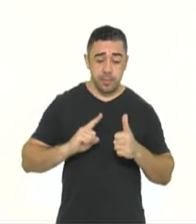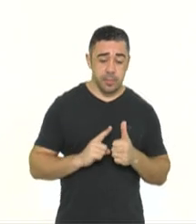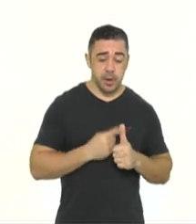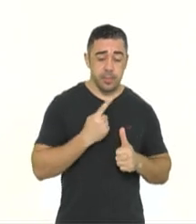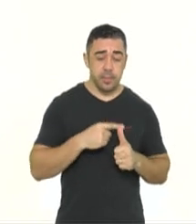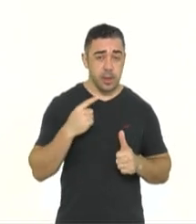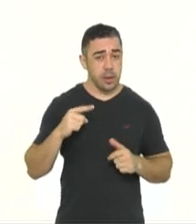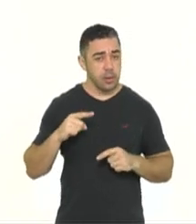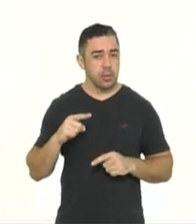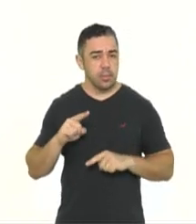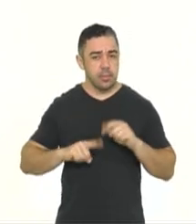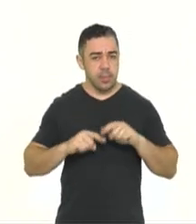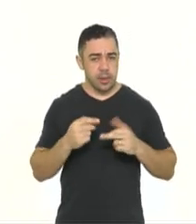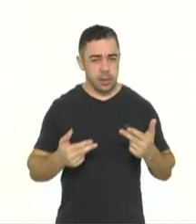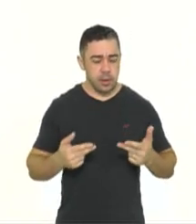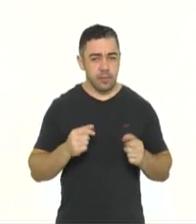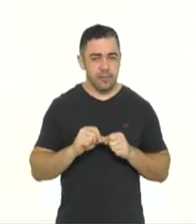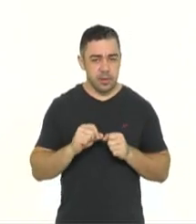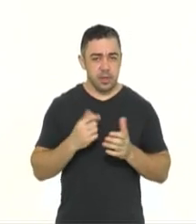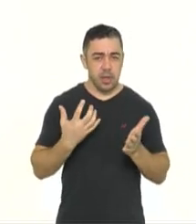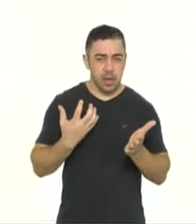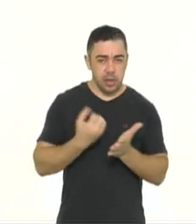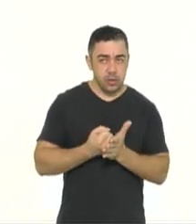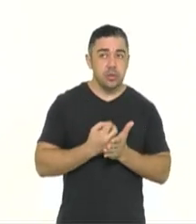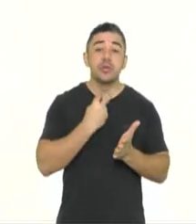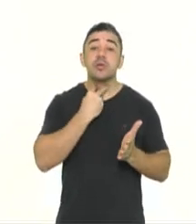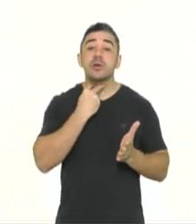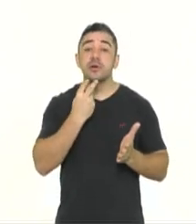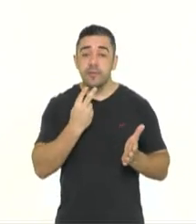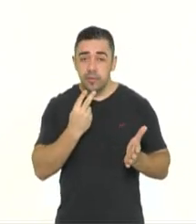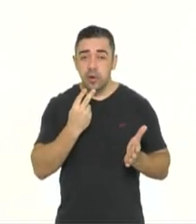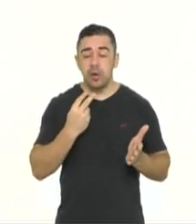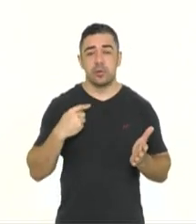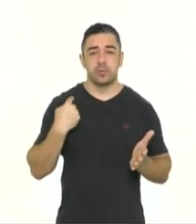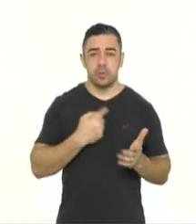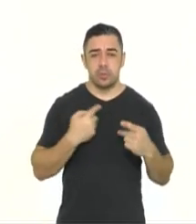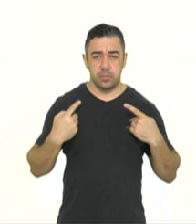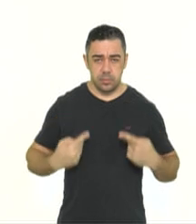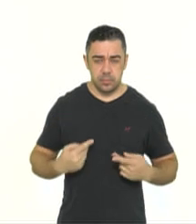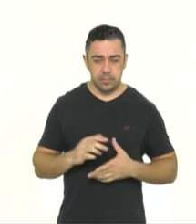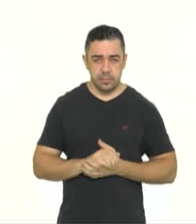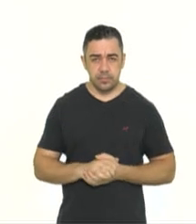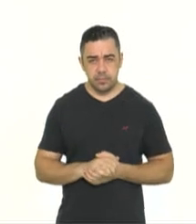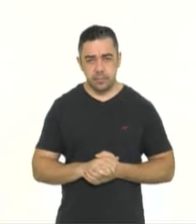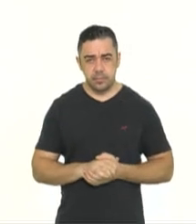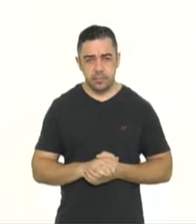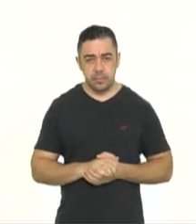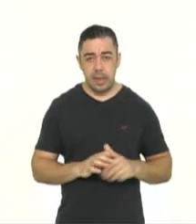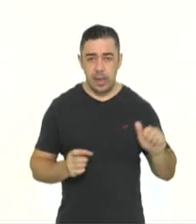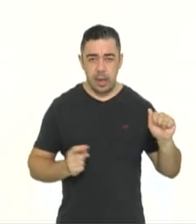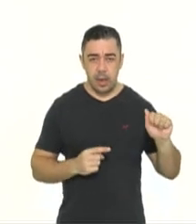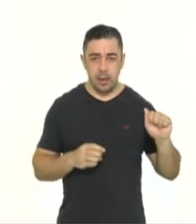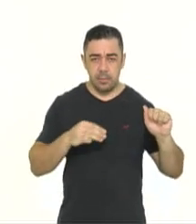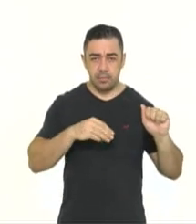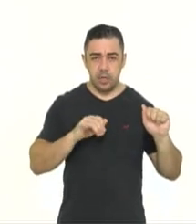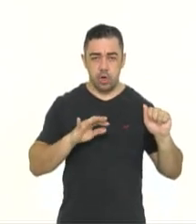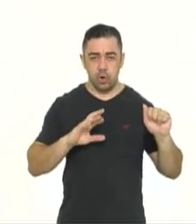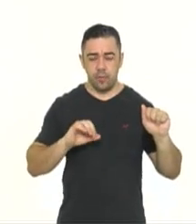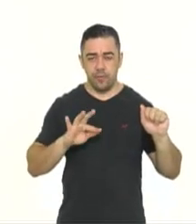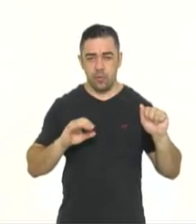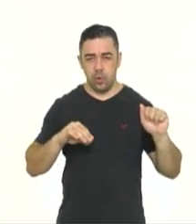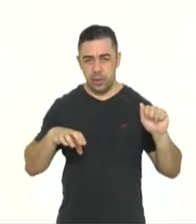primeiro aparelho capaz de registrar a voz humana? Letra A,